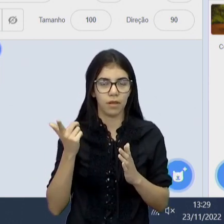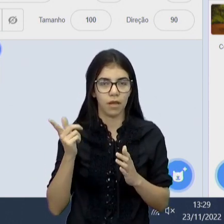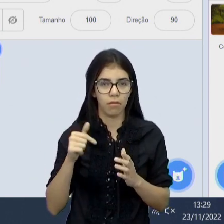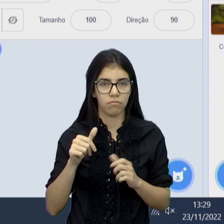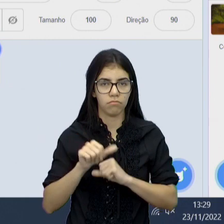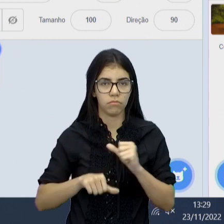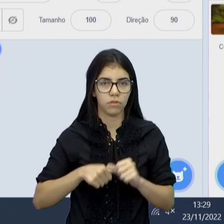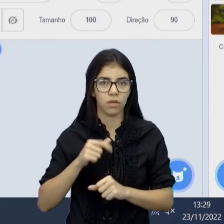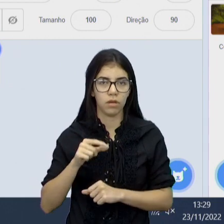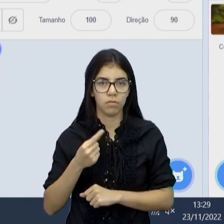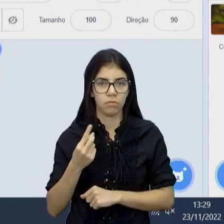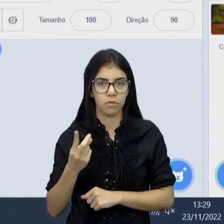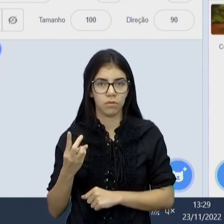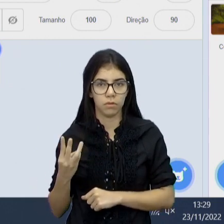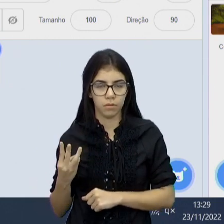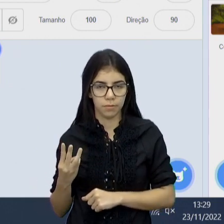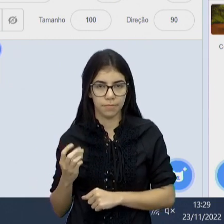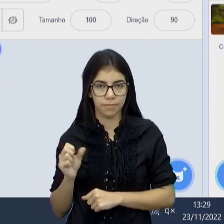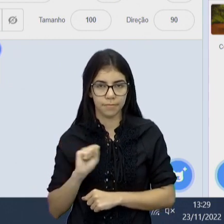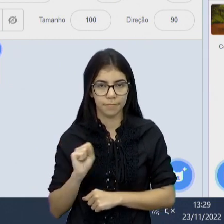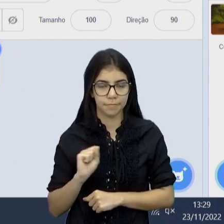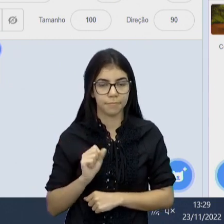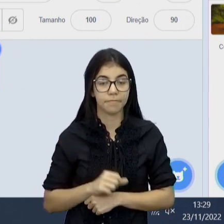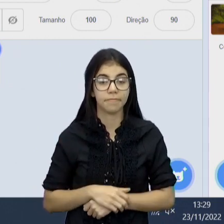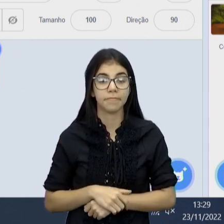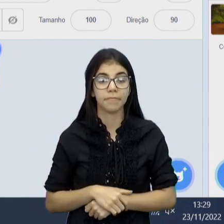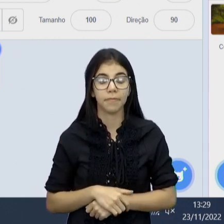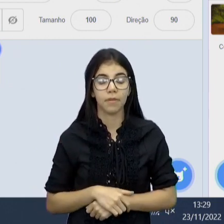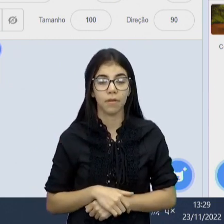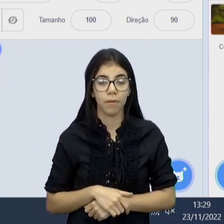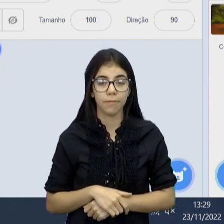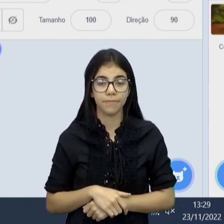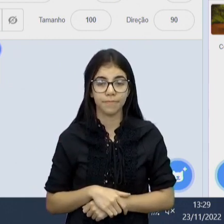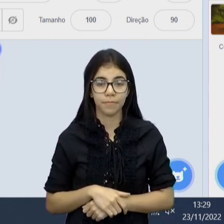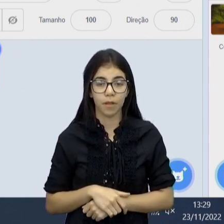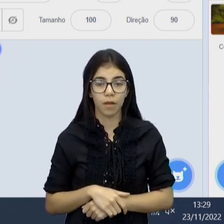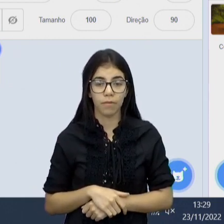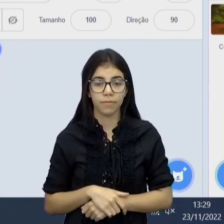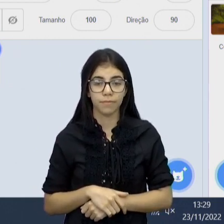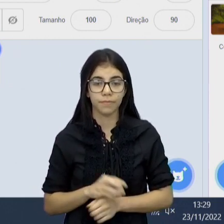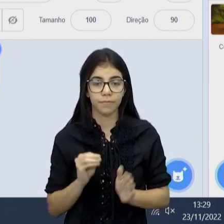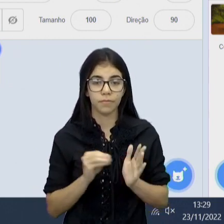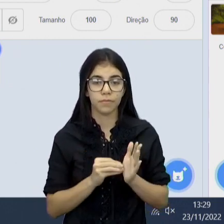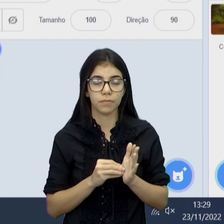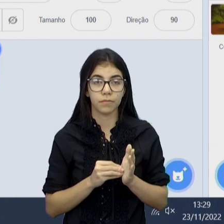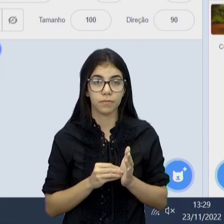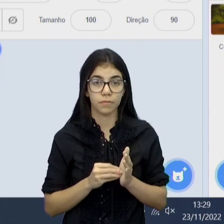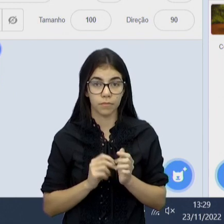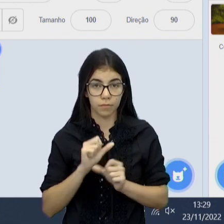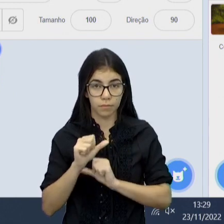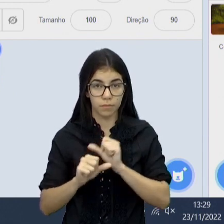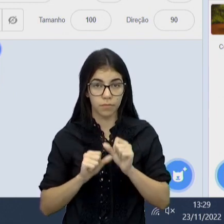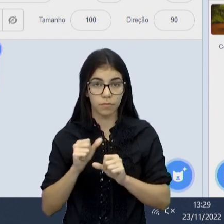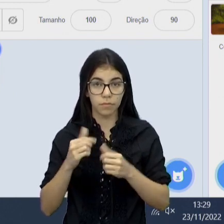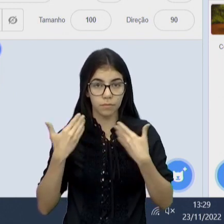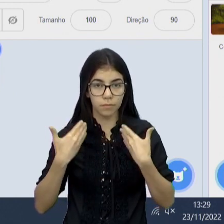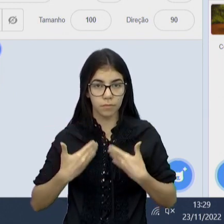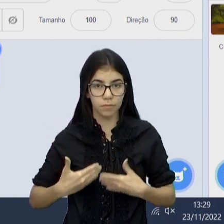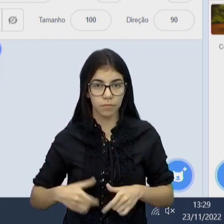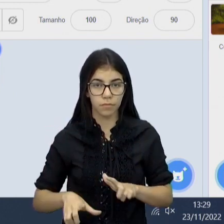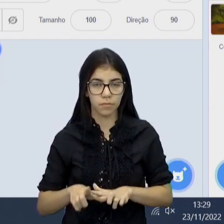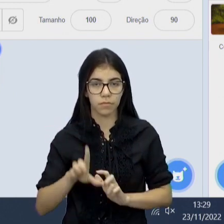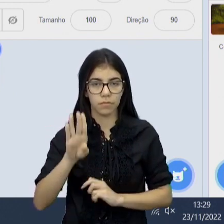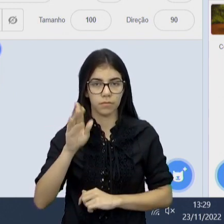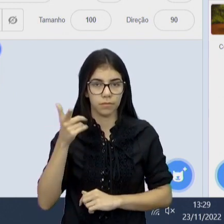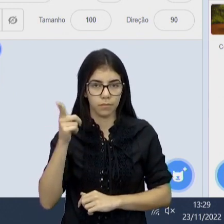3 segundos. 3 segundos. Isso aí. Ok. Você vai colocar a última mudança de fantasia que tá ali do lado. Coloca a fantasia B de